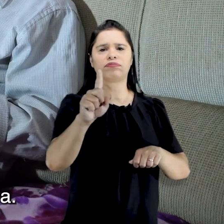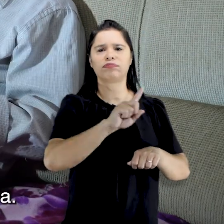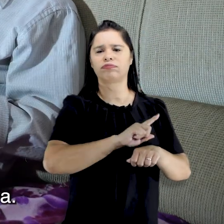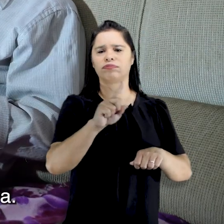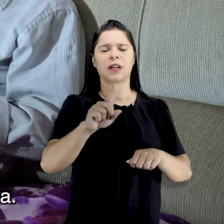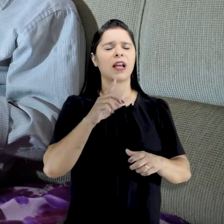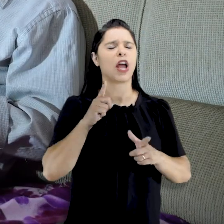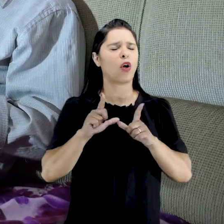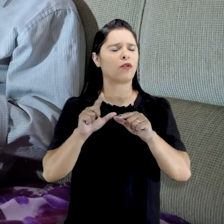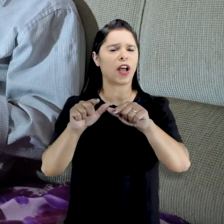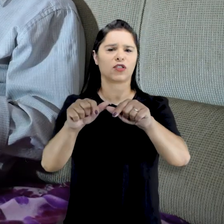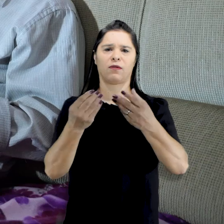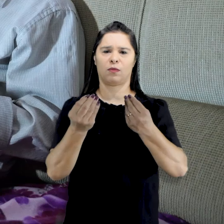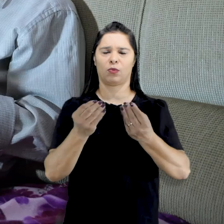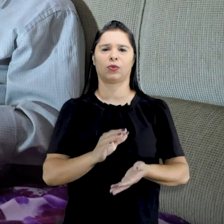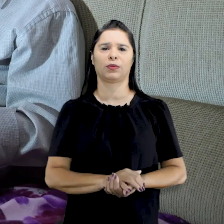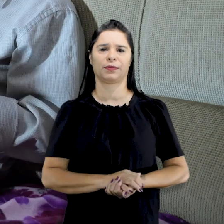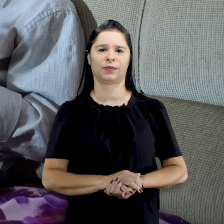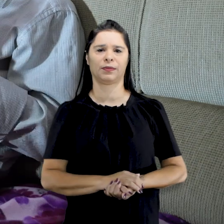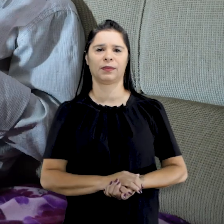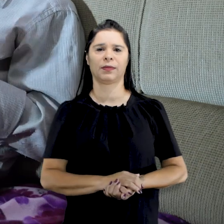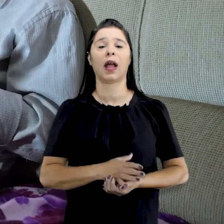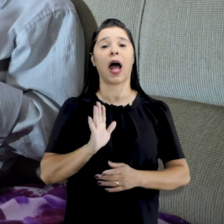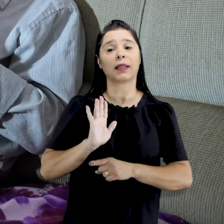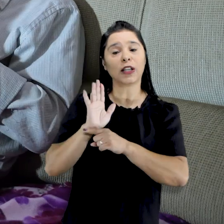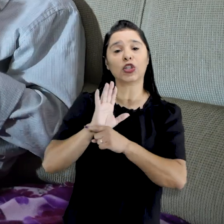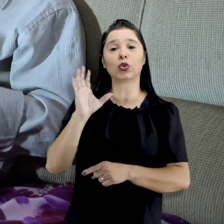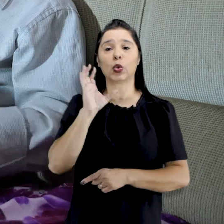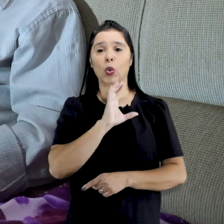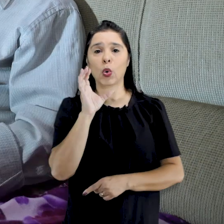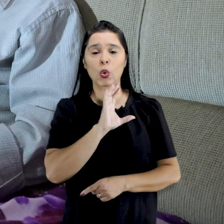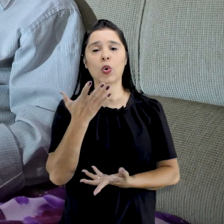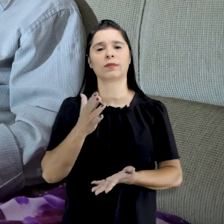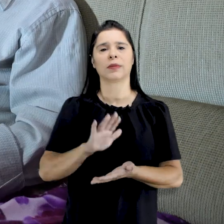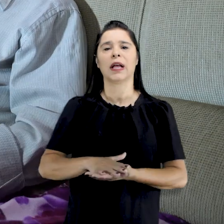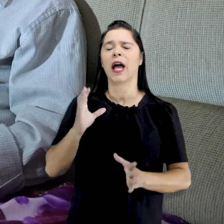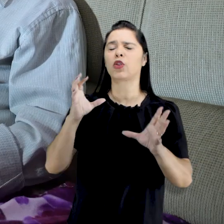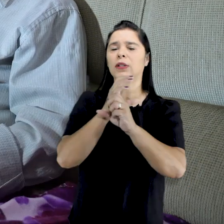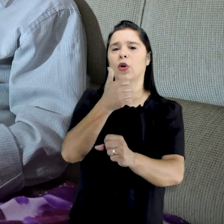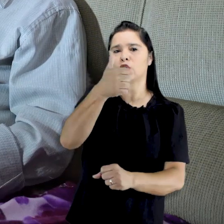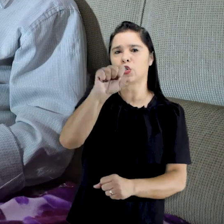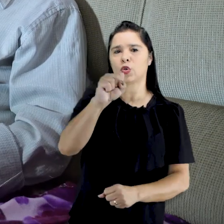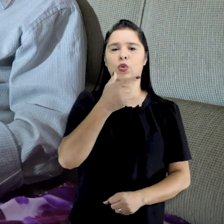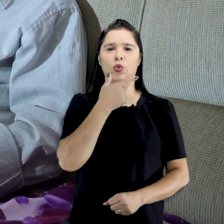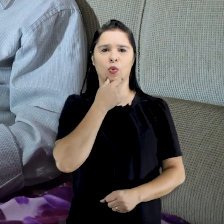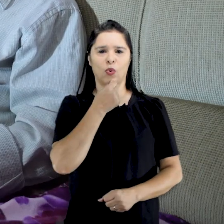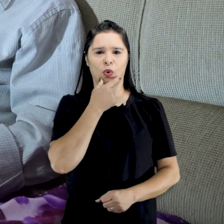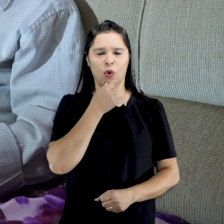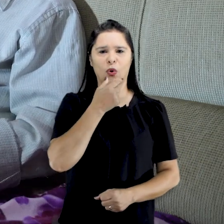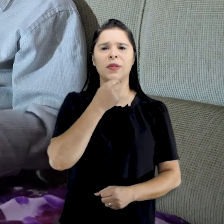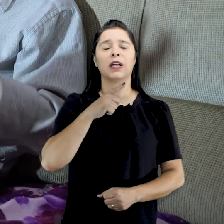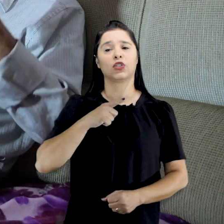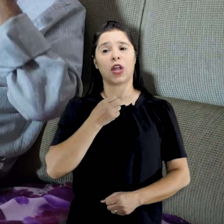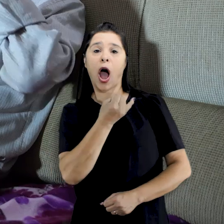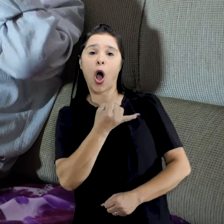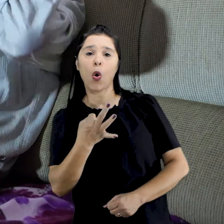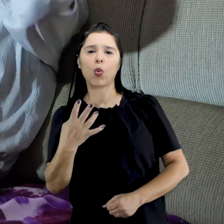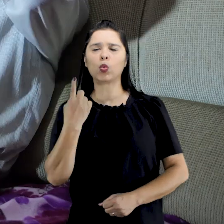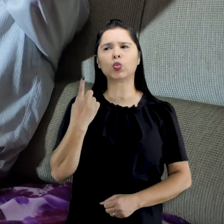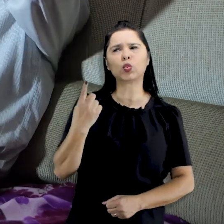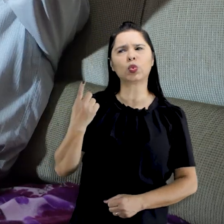que viajava, atendia socorro, viajava uma turma de 18 homens. Tinha uns 10 rapazes sorteiros e o resto